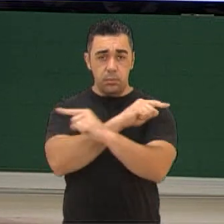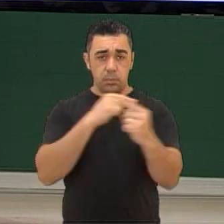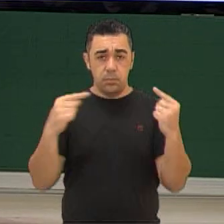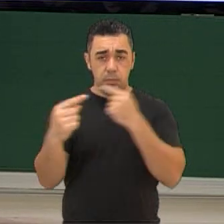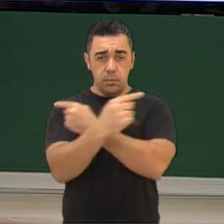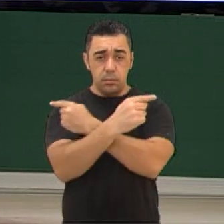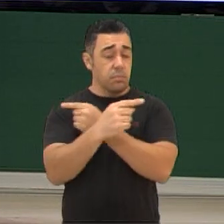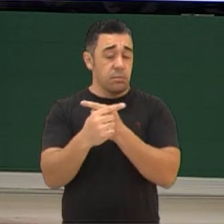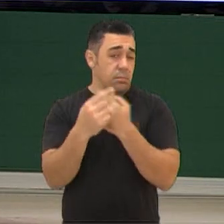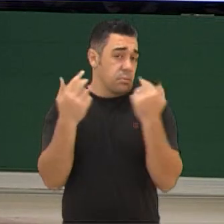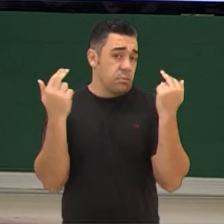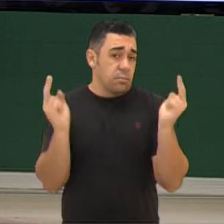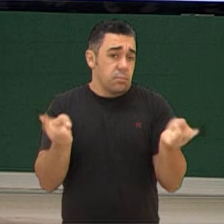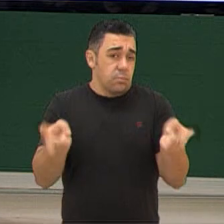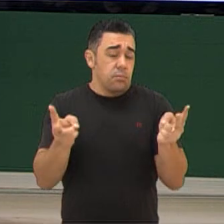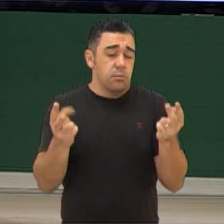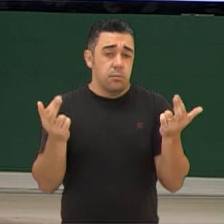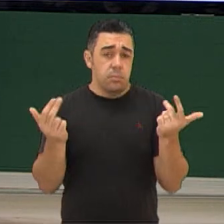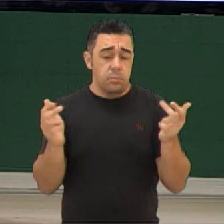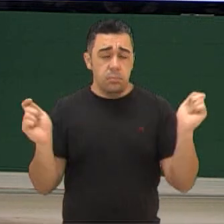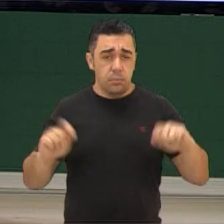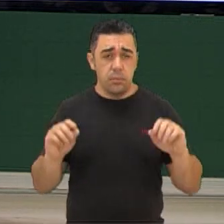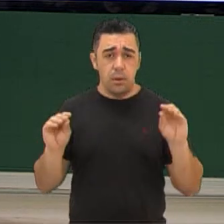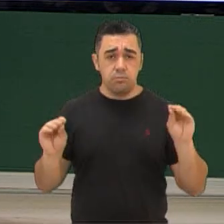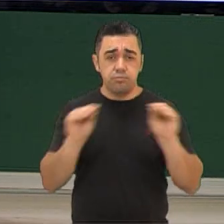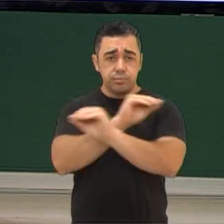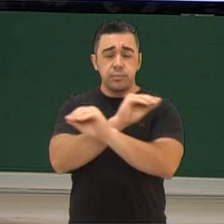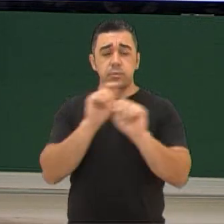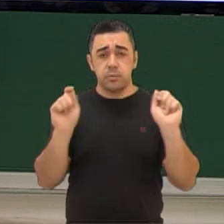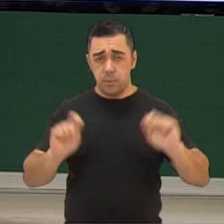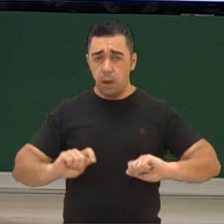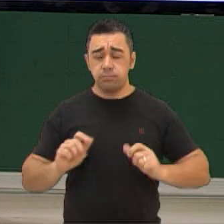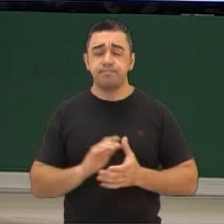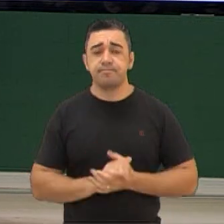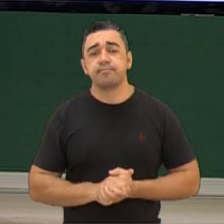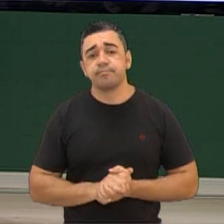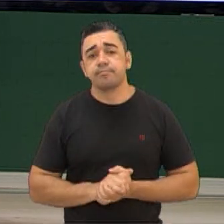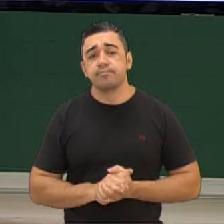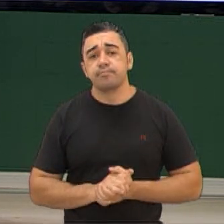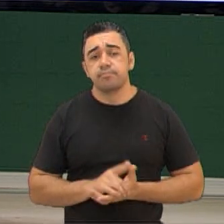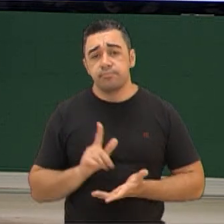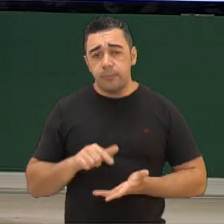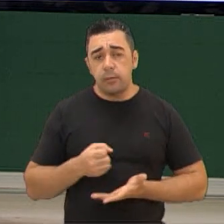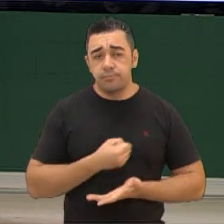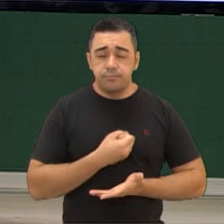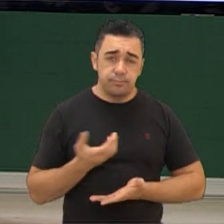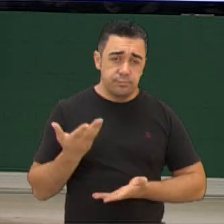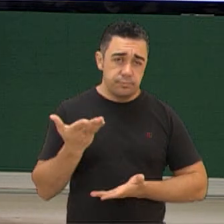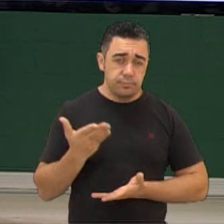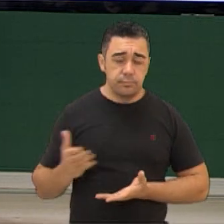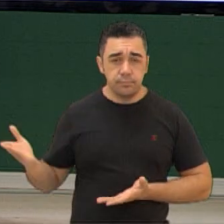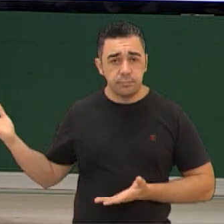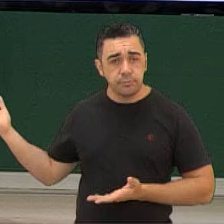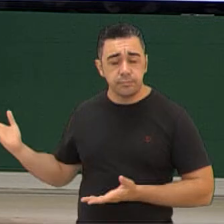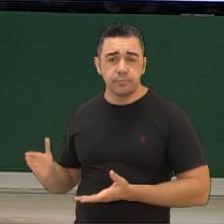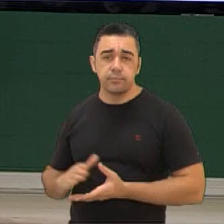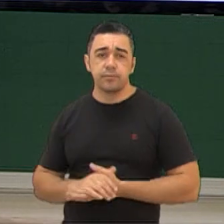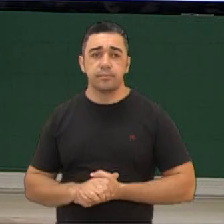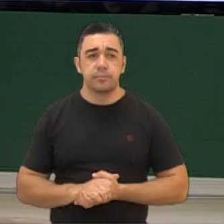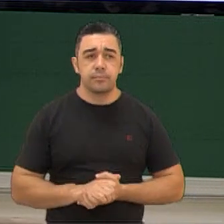representação, a distribuição numérica, ela pode estar embaralhada, mas o valor em si é o mesmo.